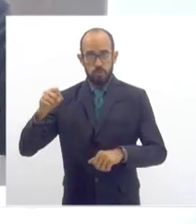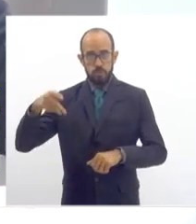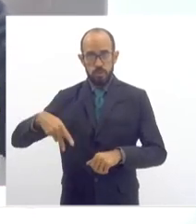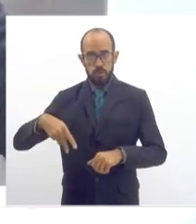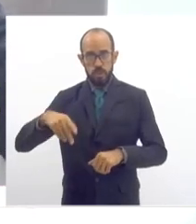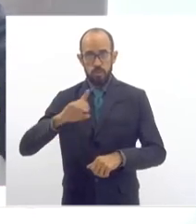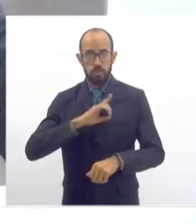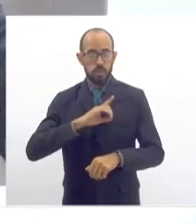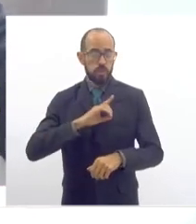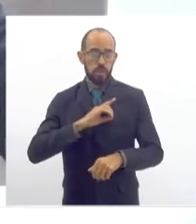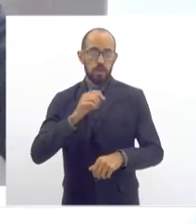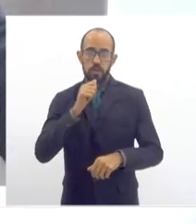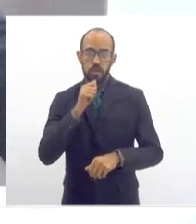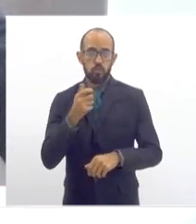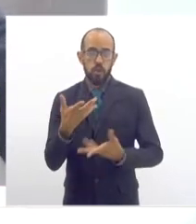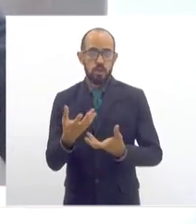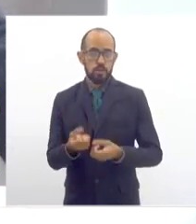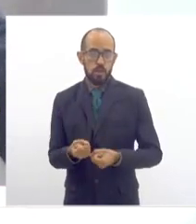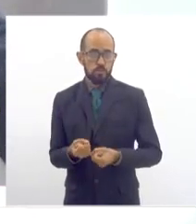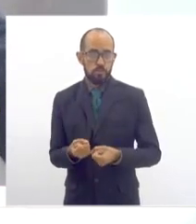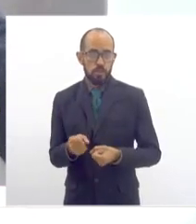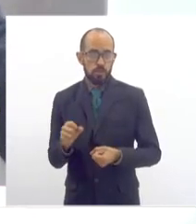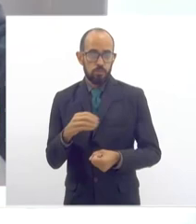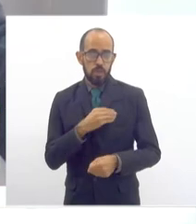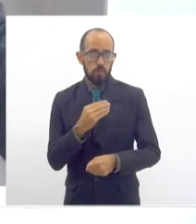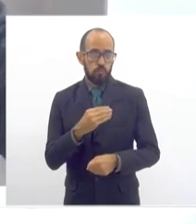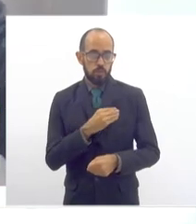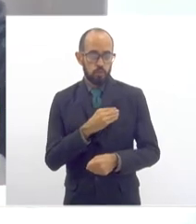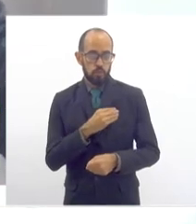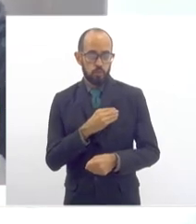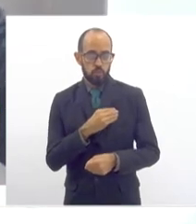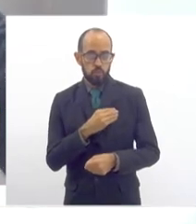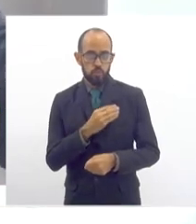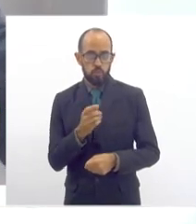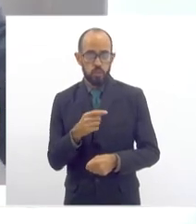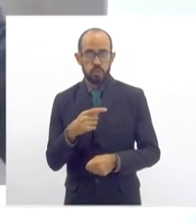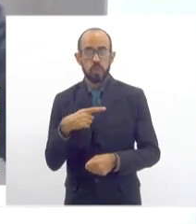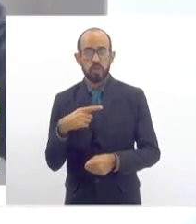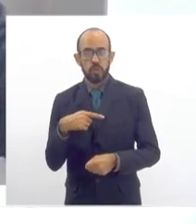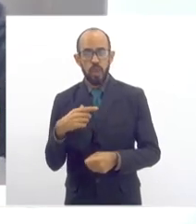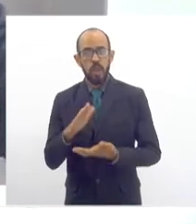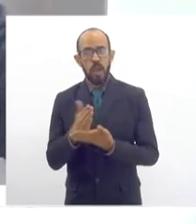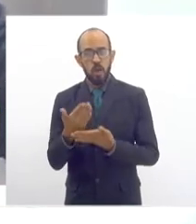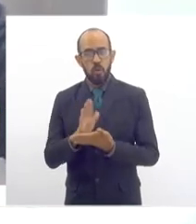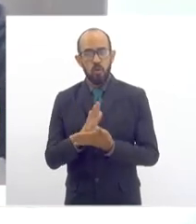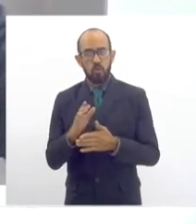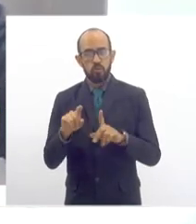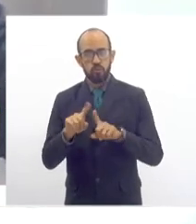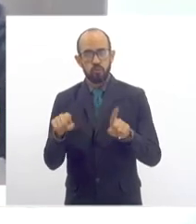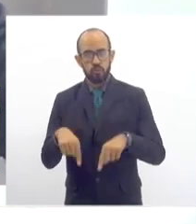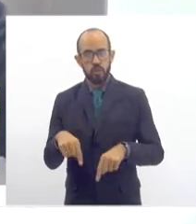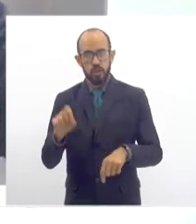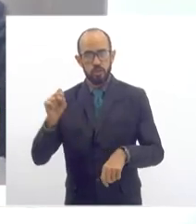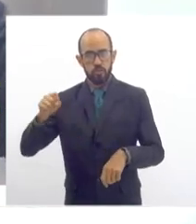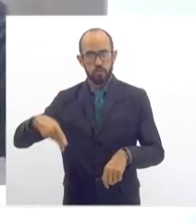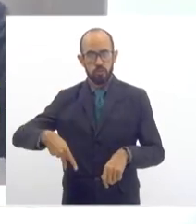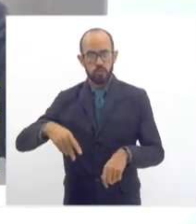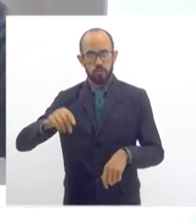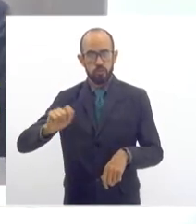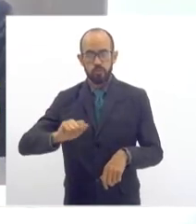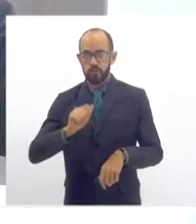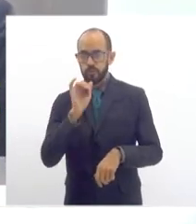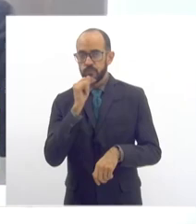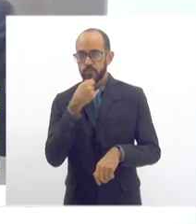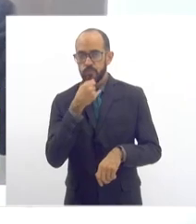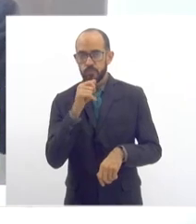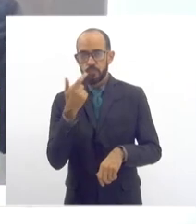faz jus a esse benefício. Nós temos alguns casos de servidores aposentados que, infelizmente,